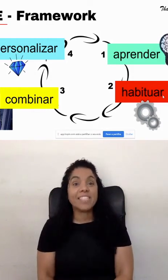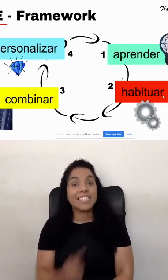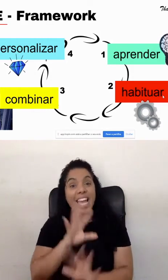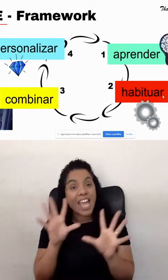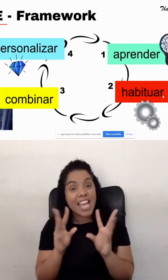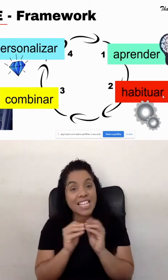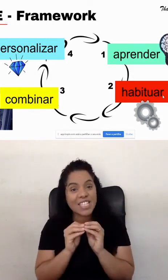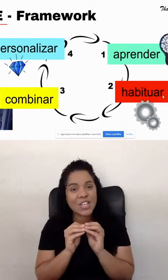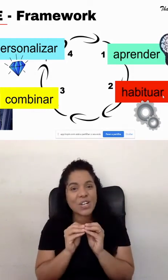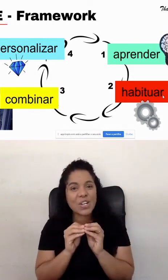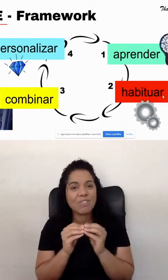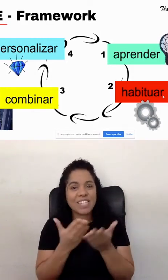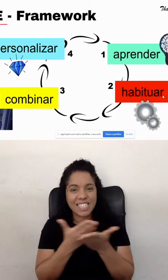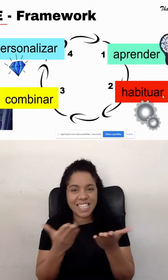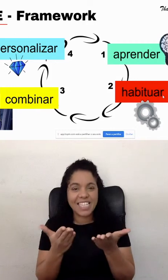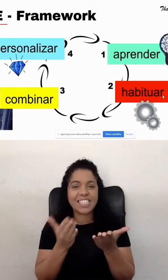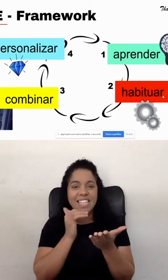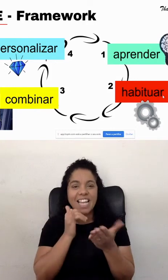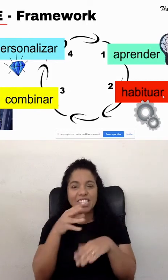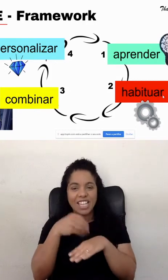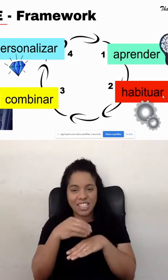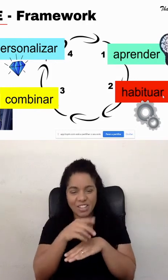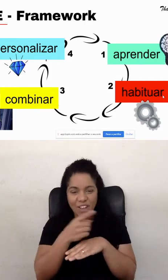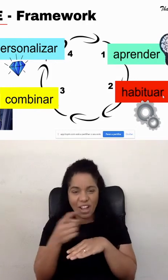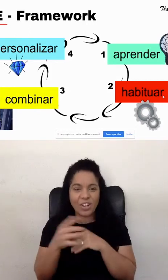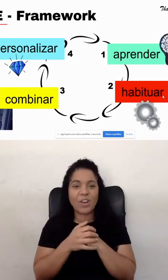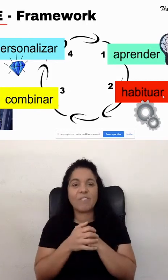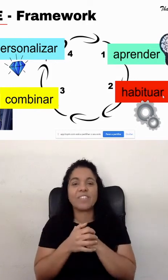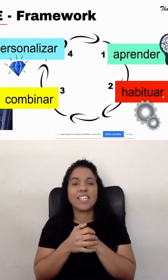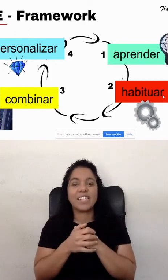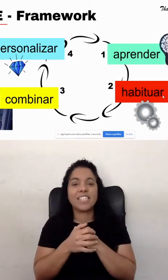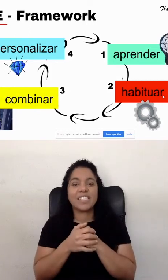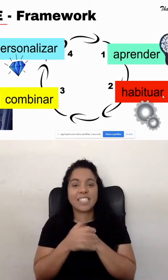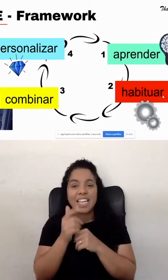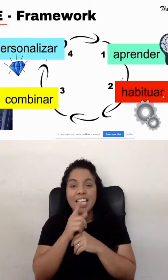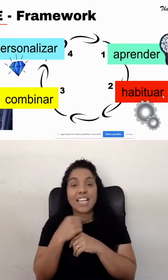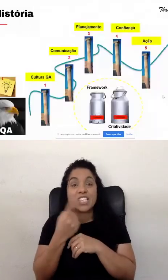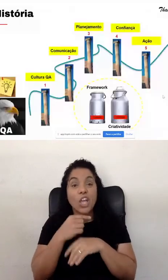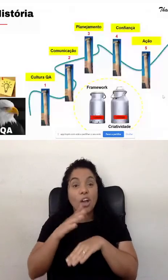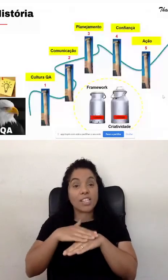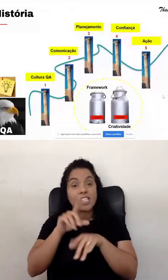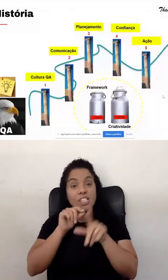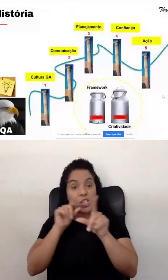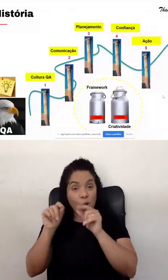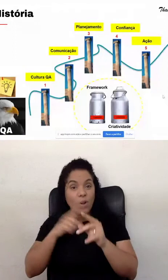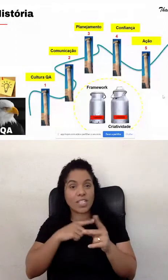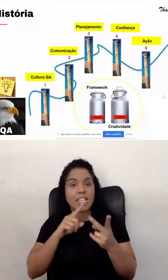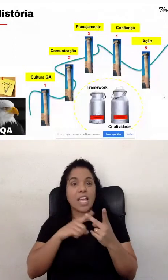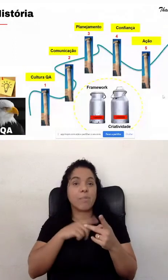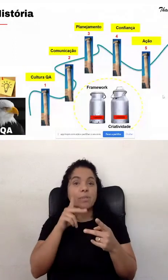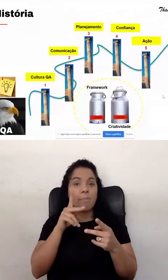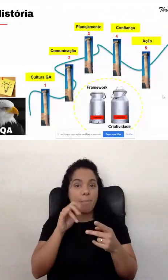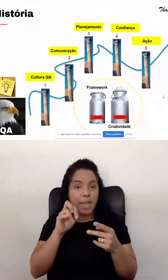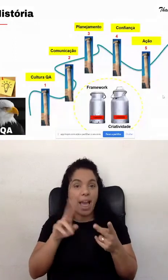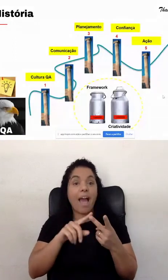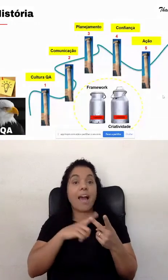resumo, assim, disso que a gente falou, né? Fazemos nossas escolhas, temos os pilares, né?